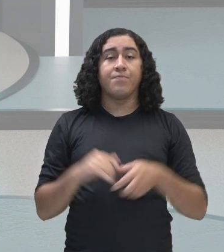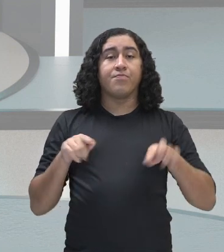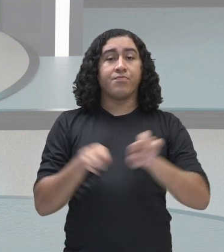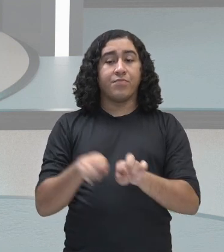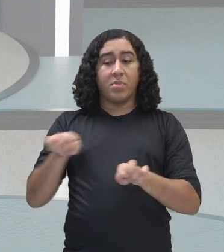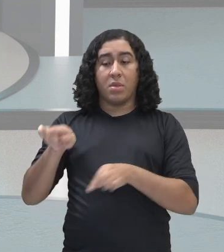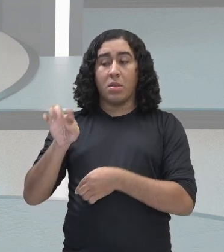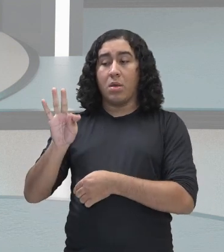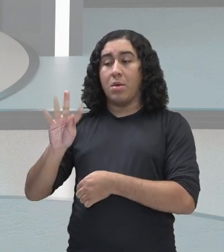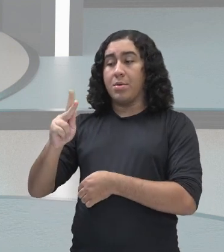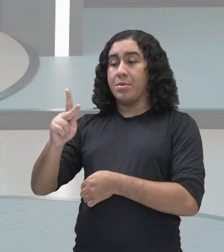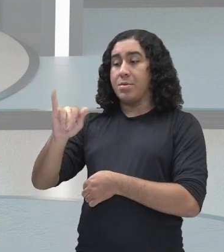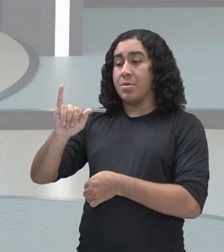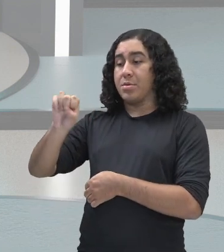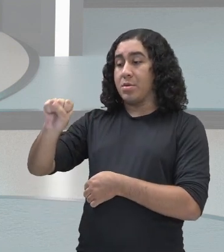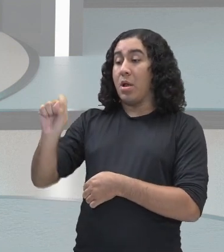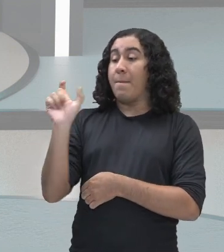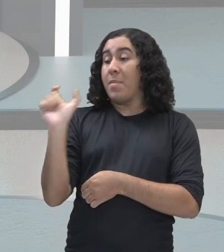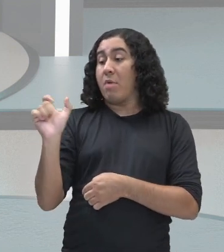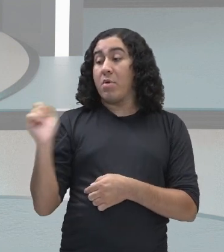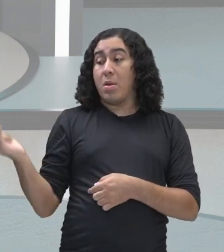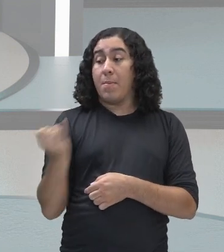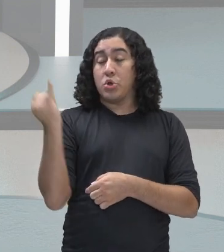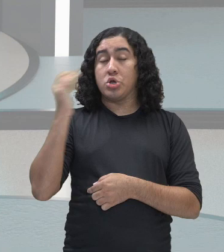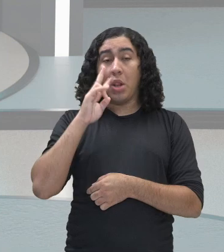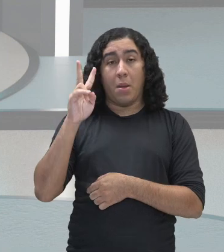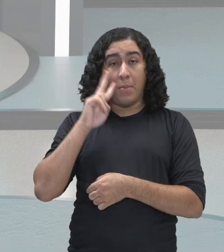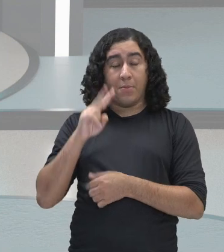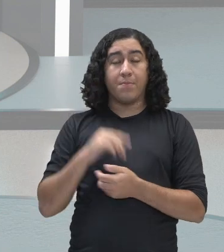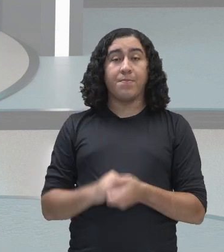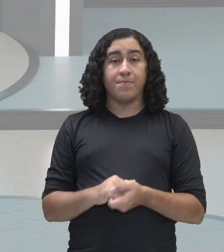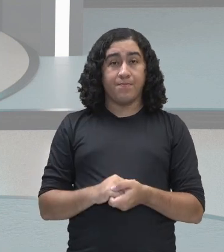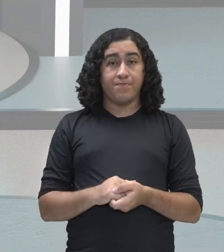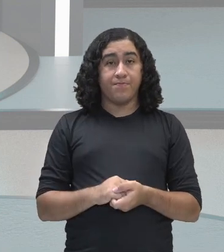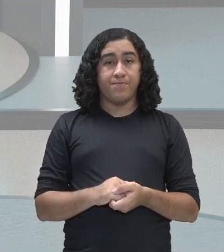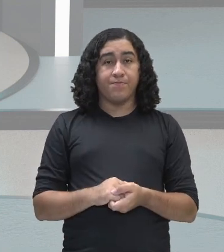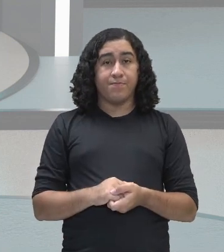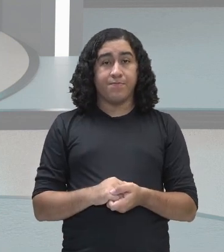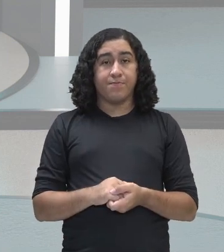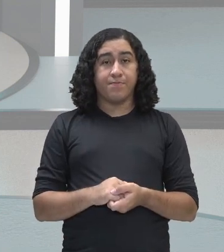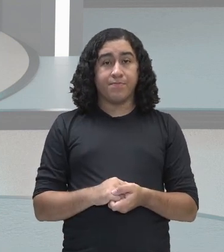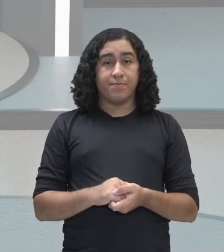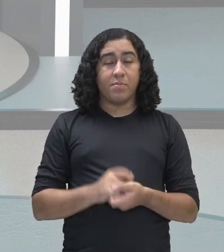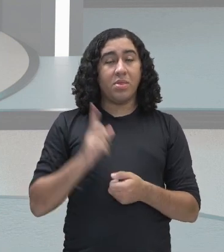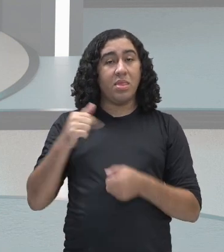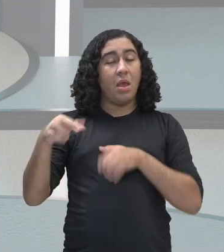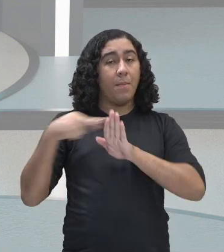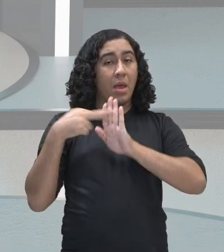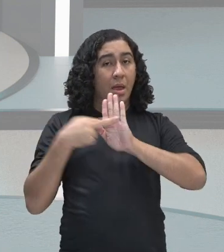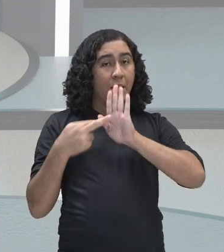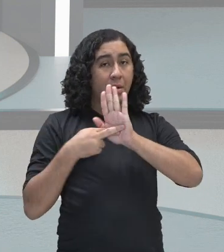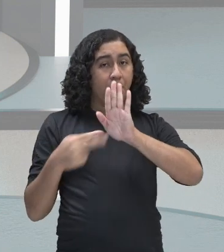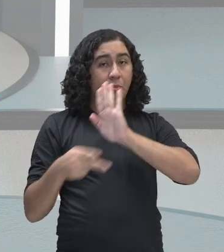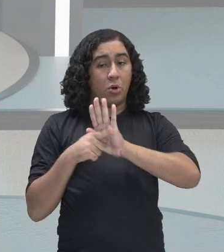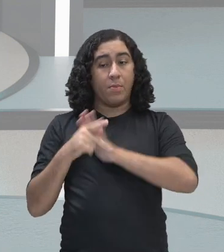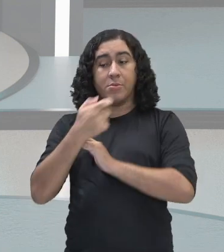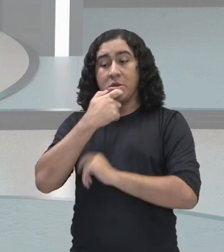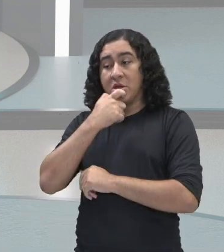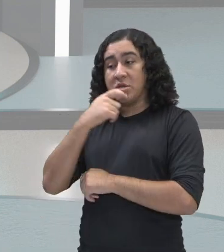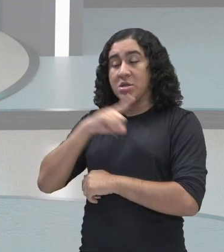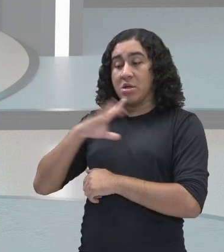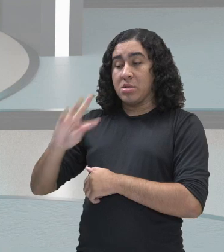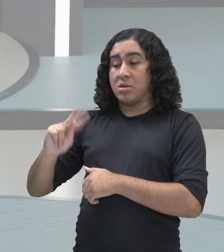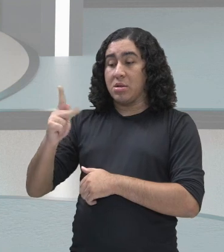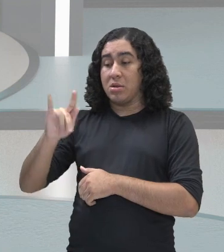de D, tá? Essa regra, obviamente, não se encaixa em todas as situações, mas na grande maioria o TH